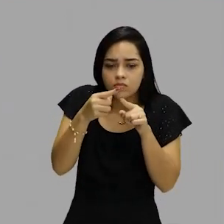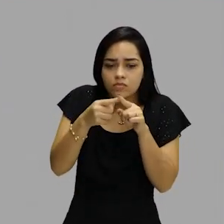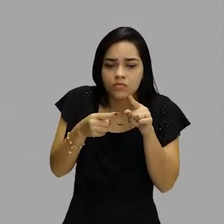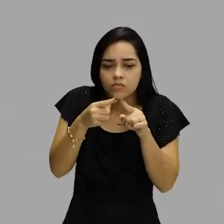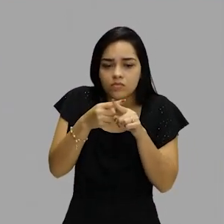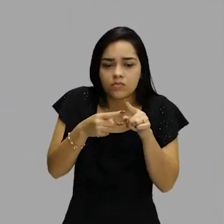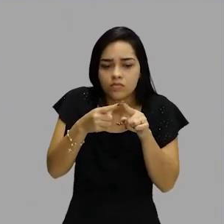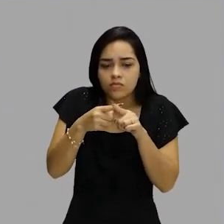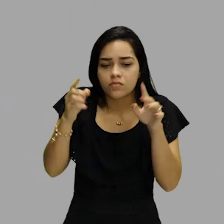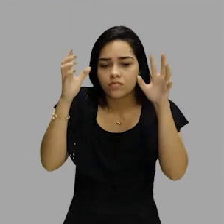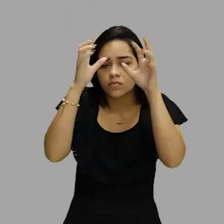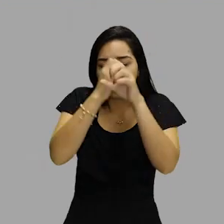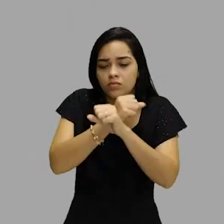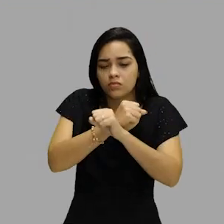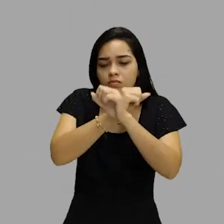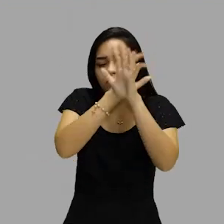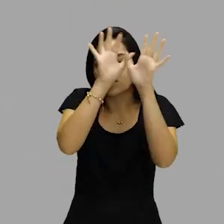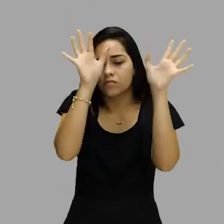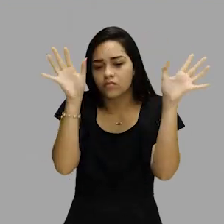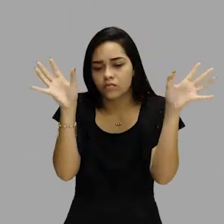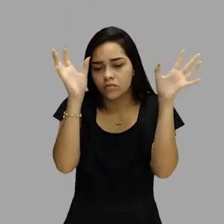escura,